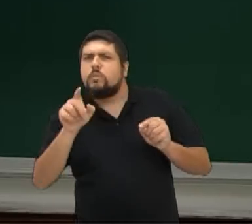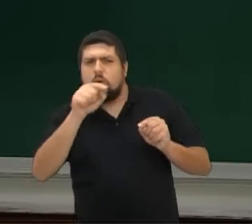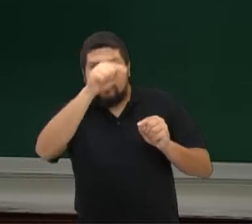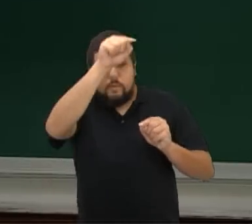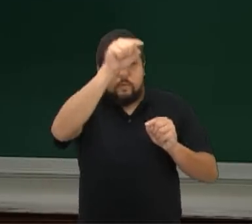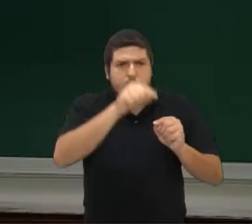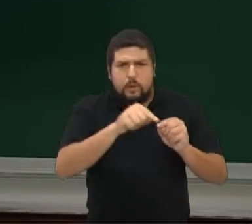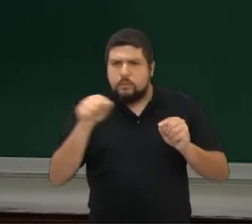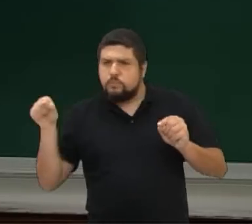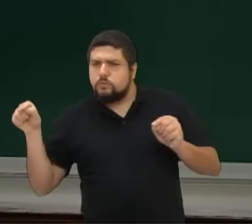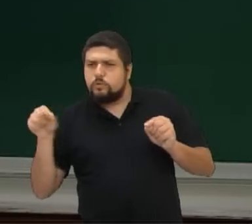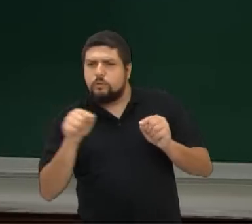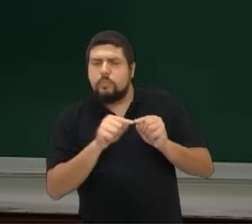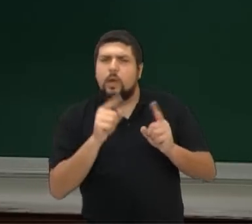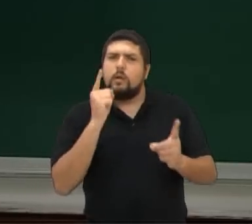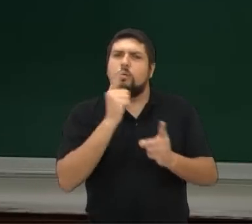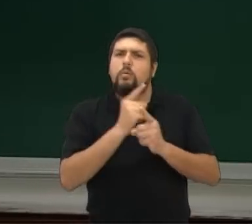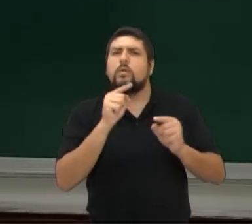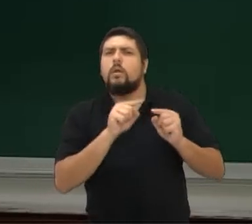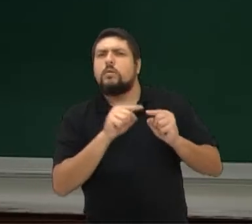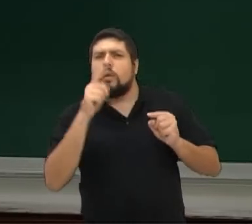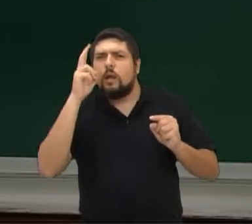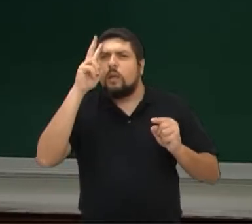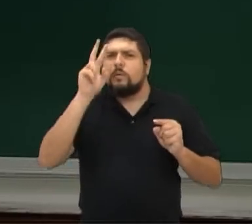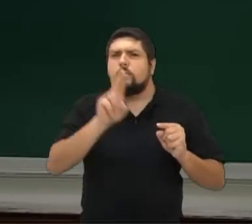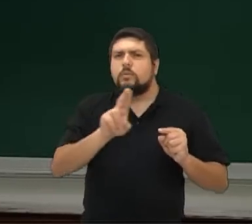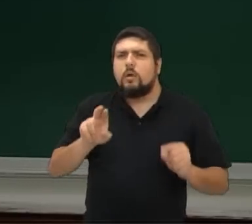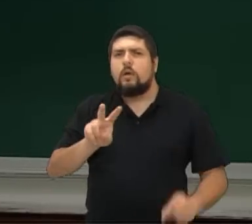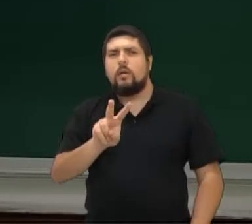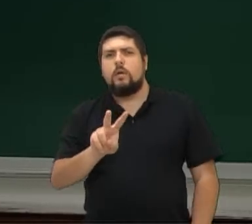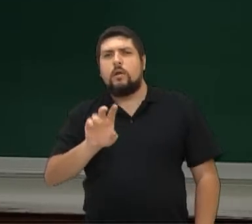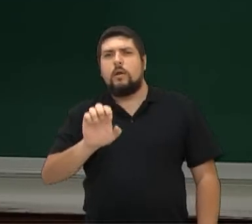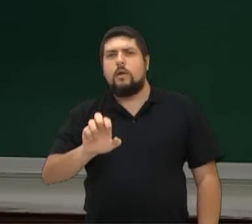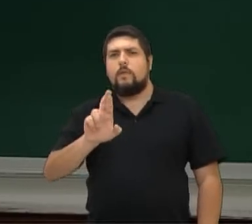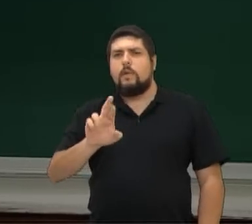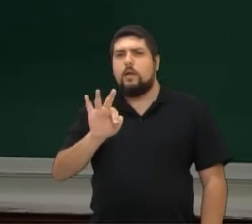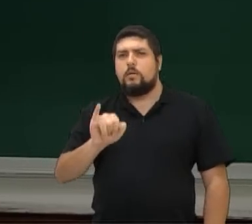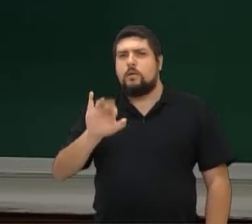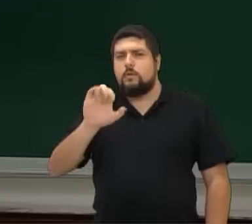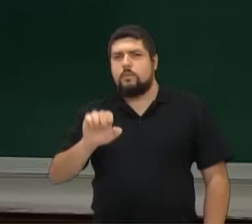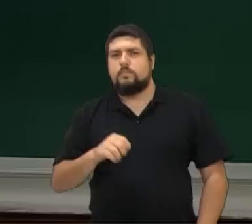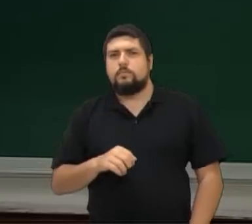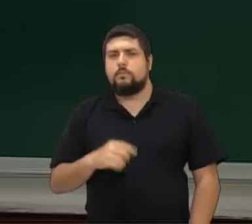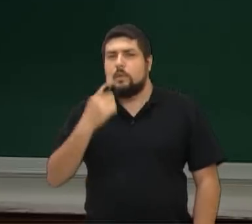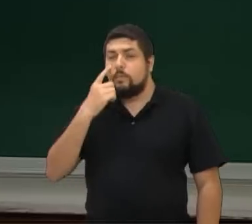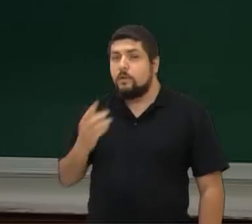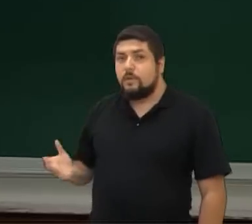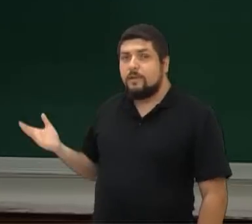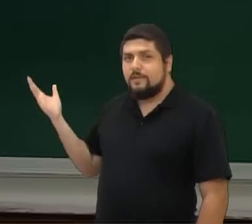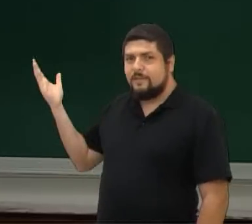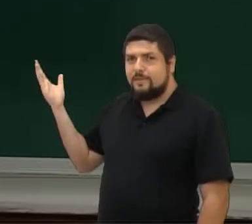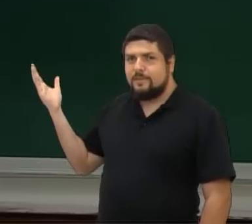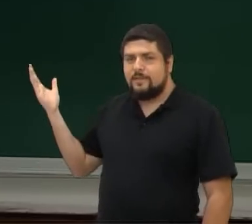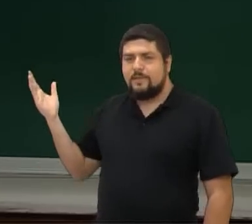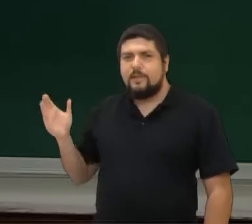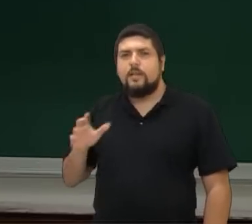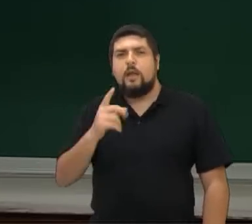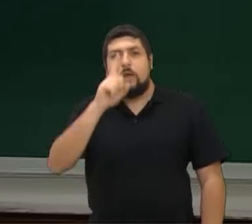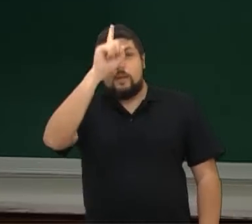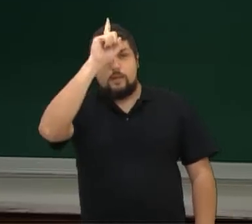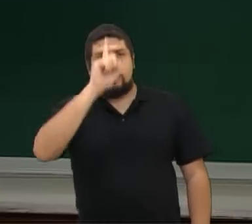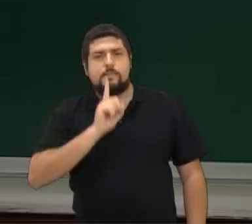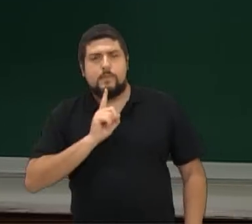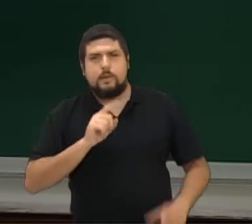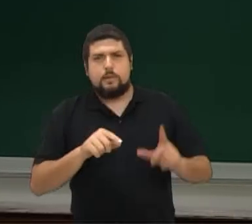de vértice. E tá vendo esse espaçozinho aqui em amarelo, formado entre duas semirretas e com